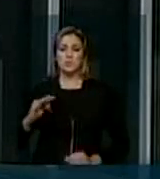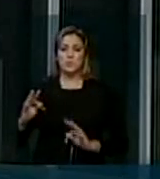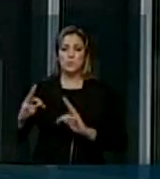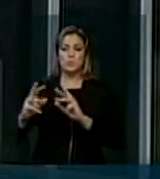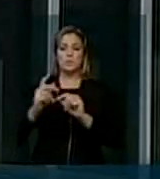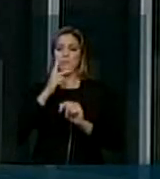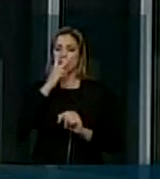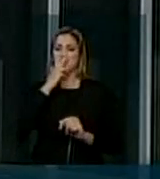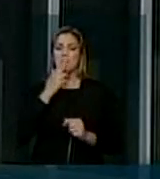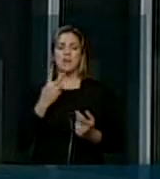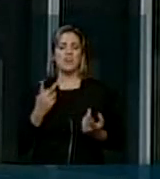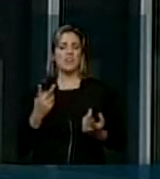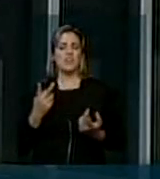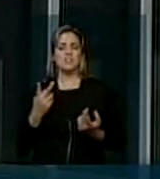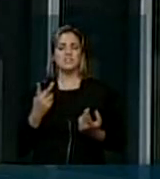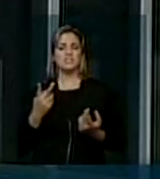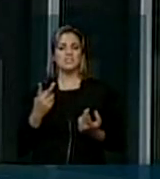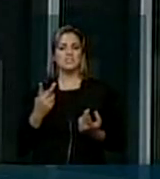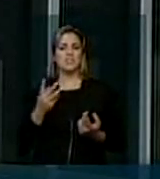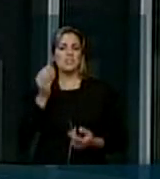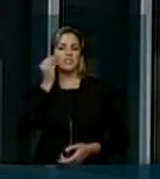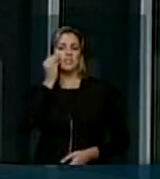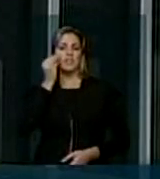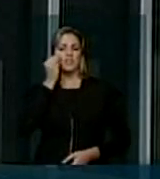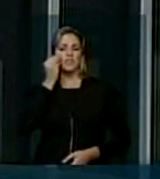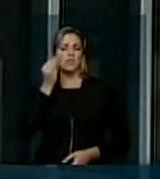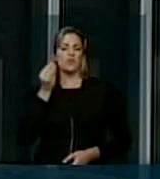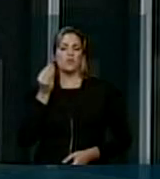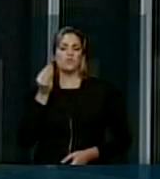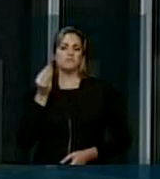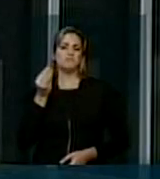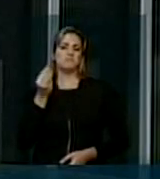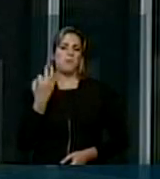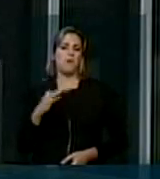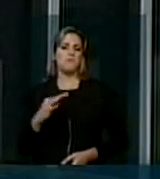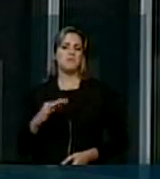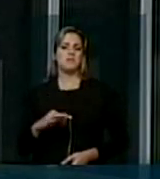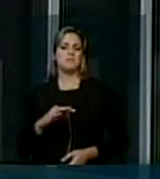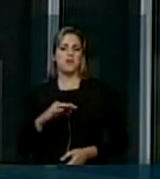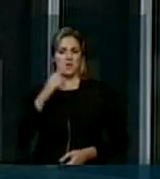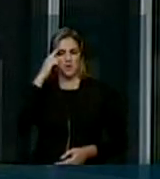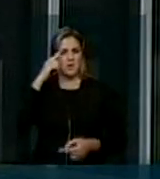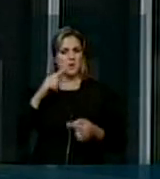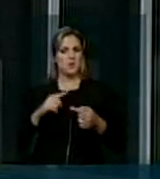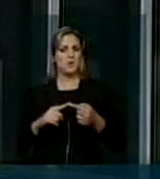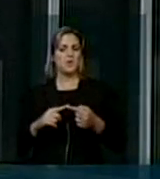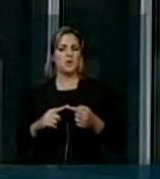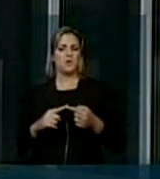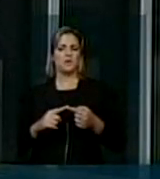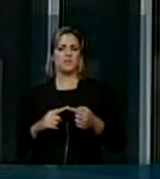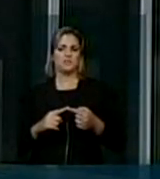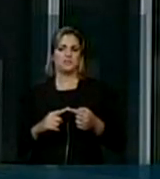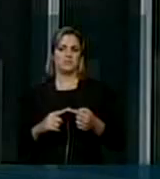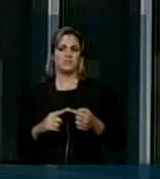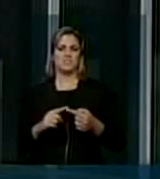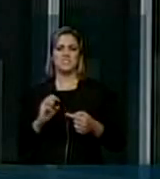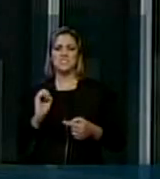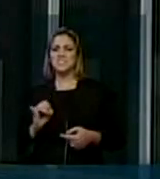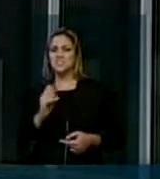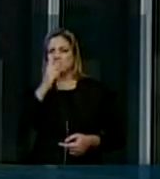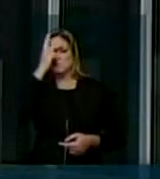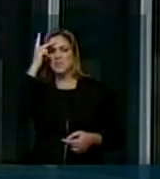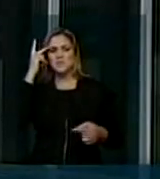carimbar os argumentos daqueles que apresentaram-se contrários aos seus